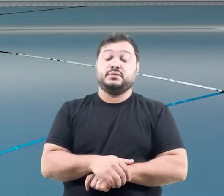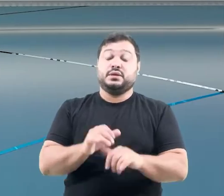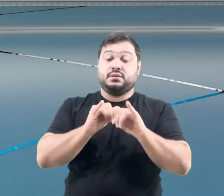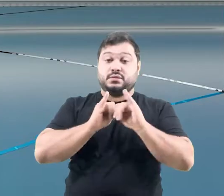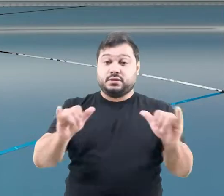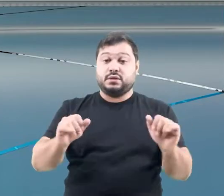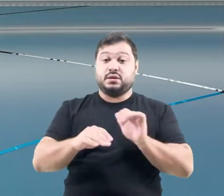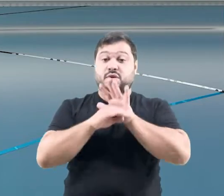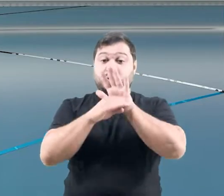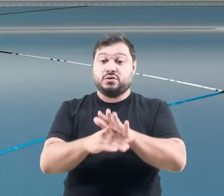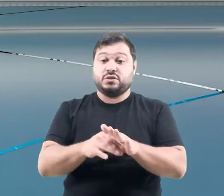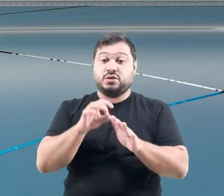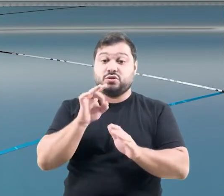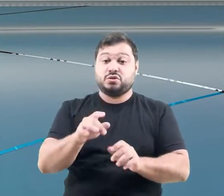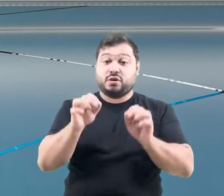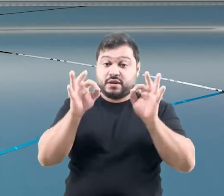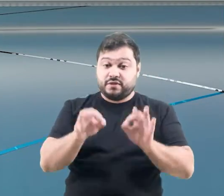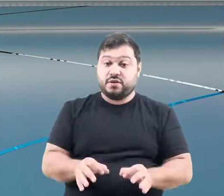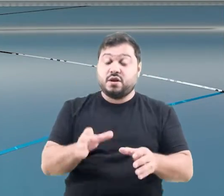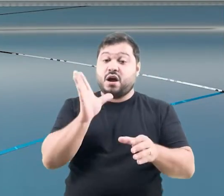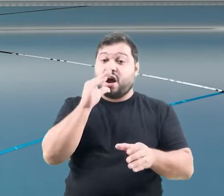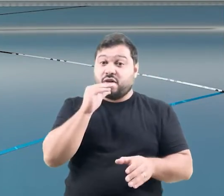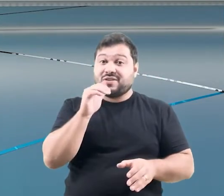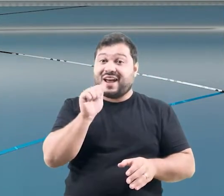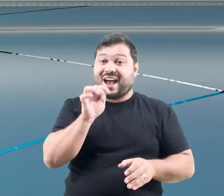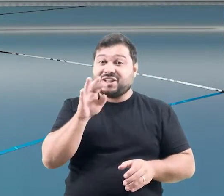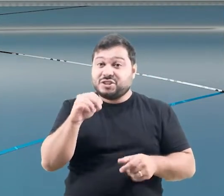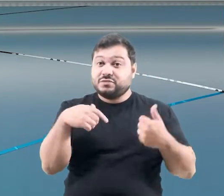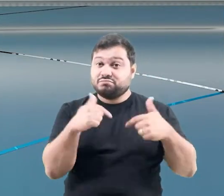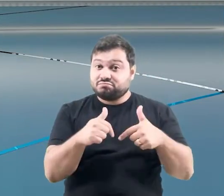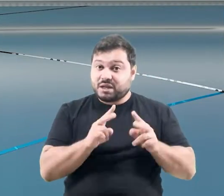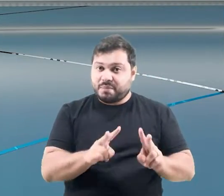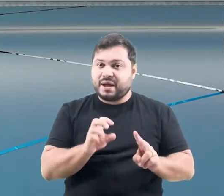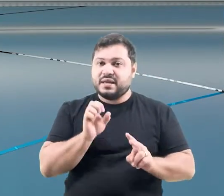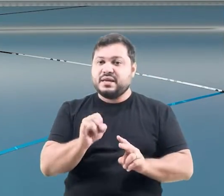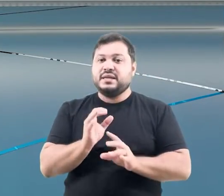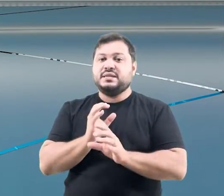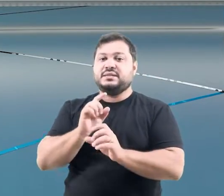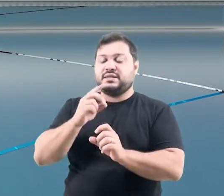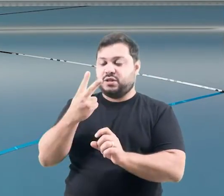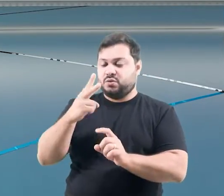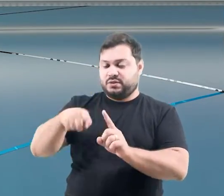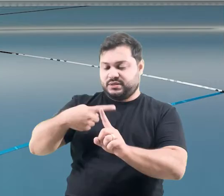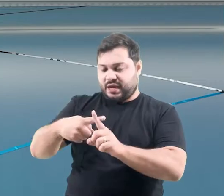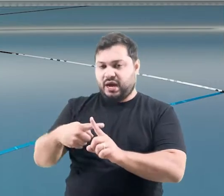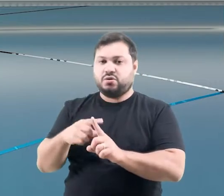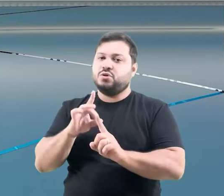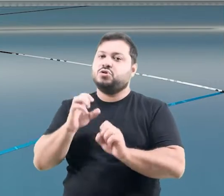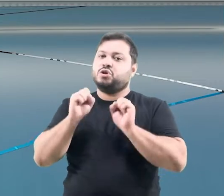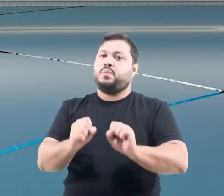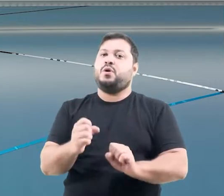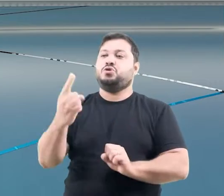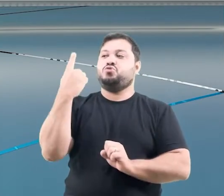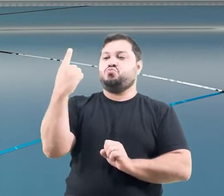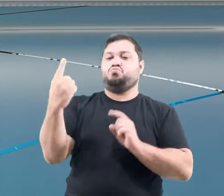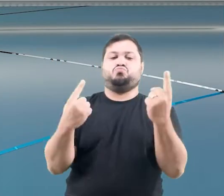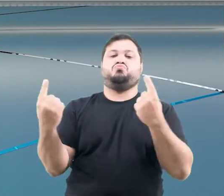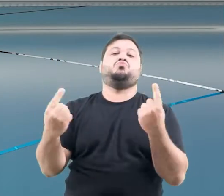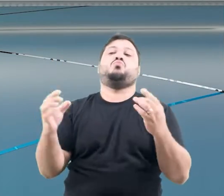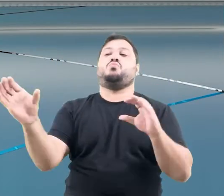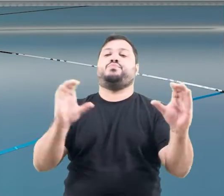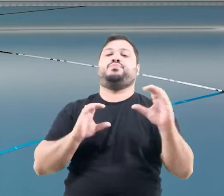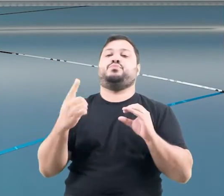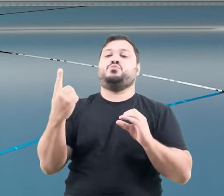Vale destacar que o auxílio somente é devido ao servidor ativo. E no caso de acúmulo de cargos, o servidor só pode receber por um